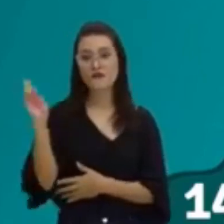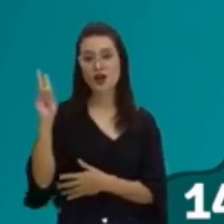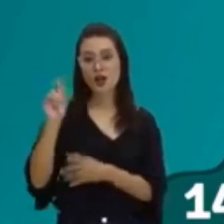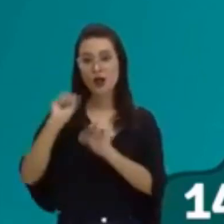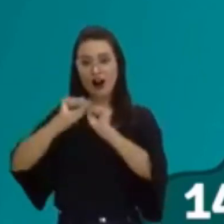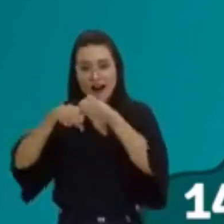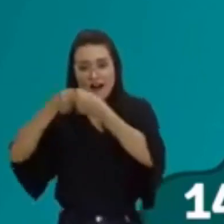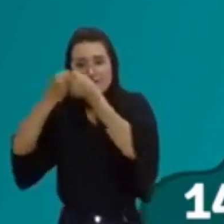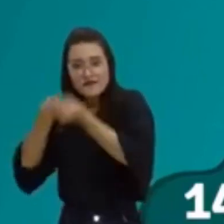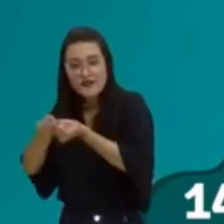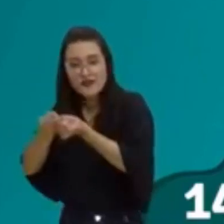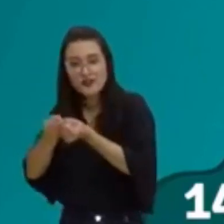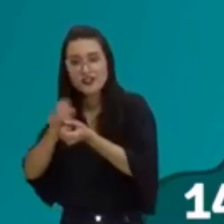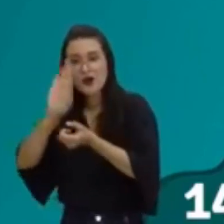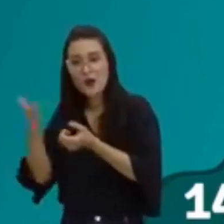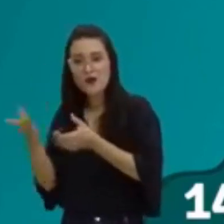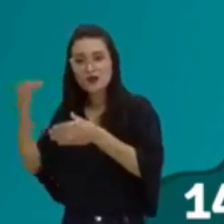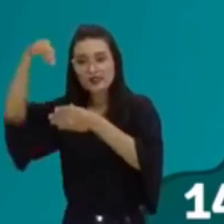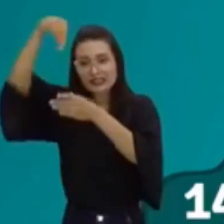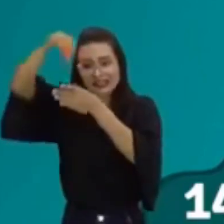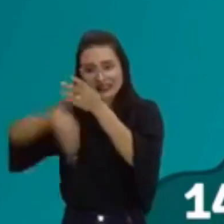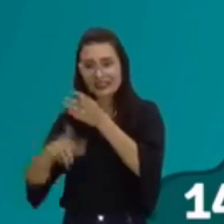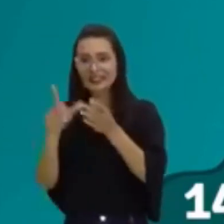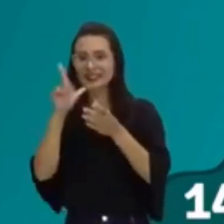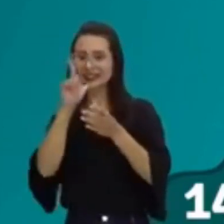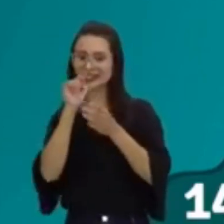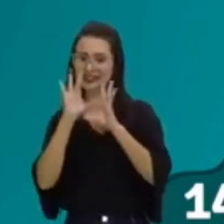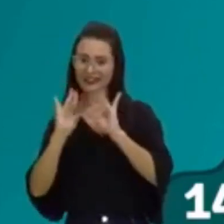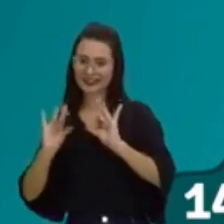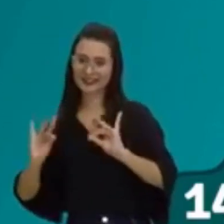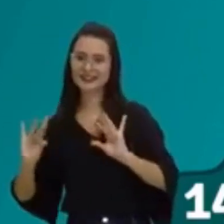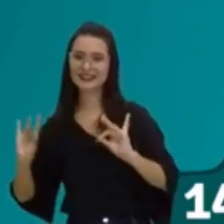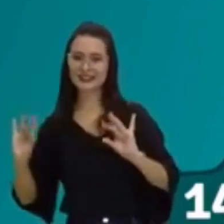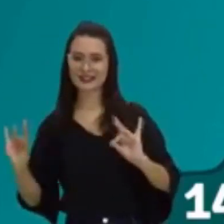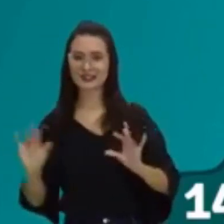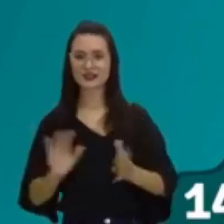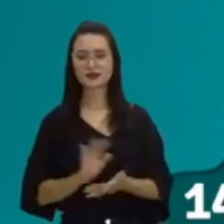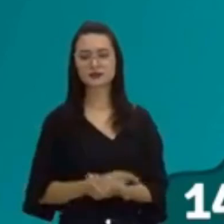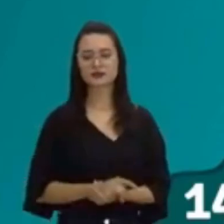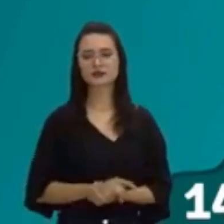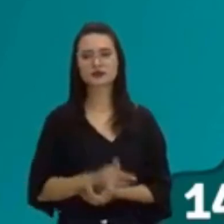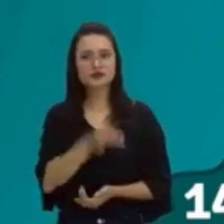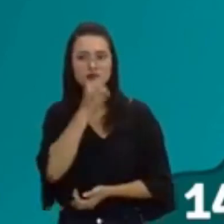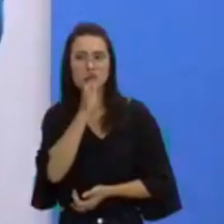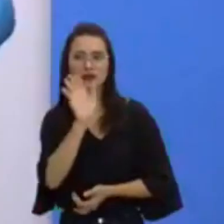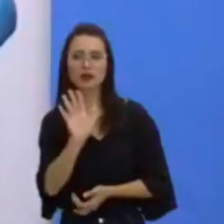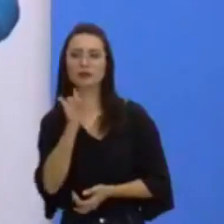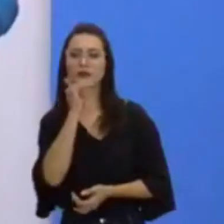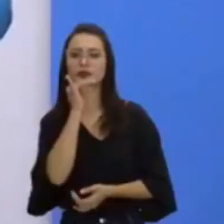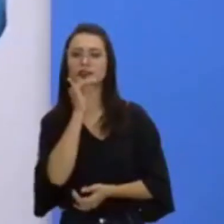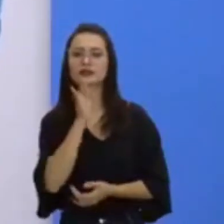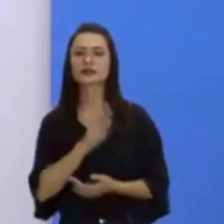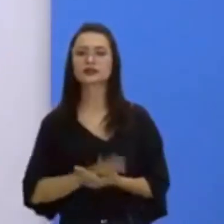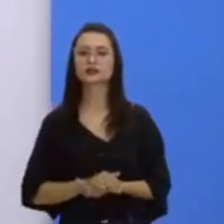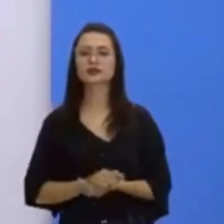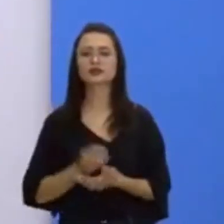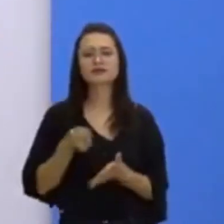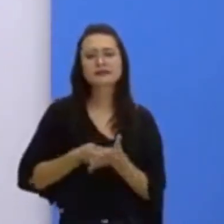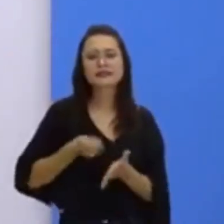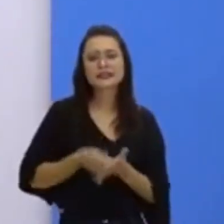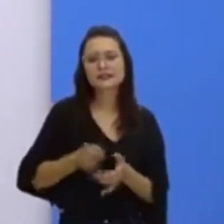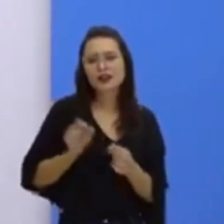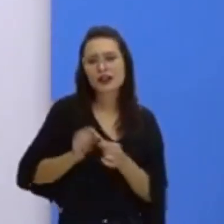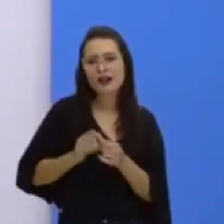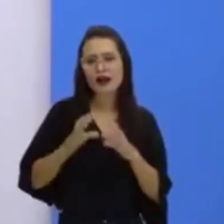surge quando você tenta mergulhar na água. Você já tentou afundar uma